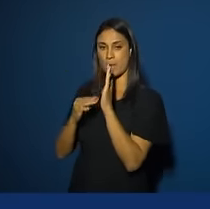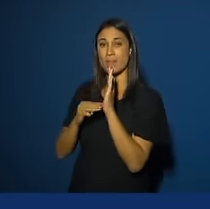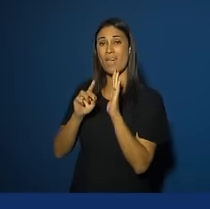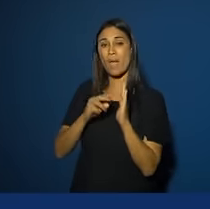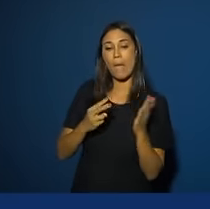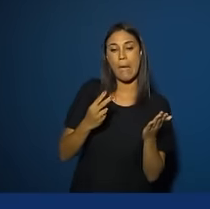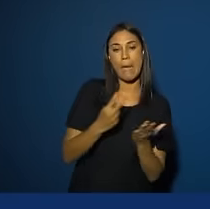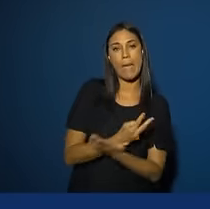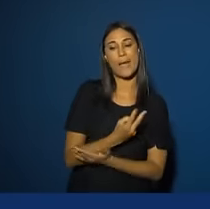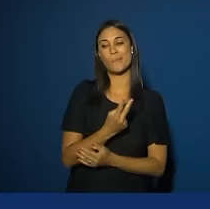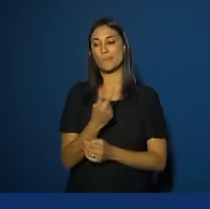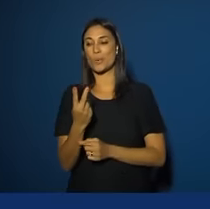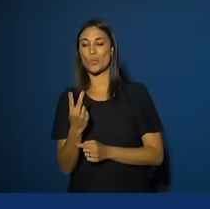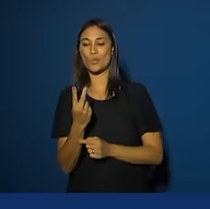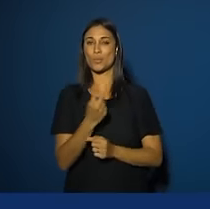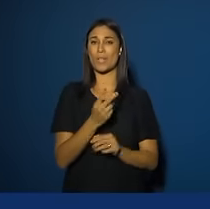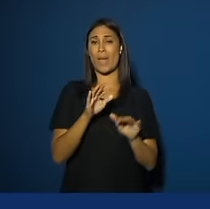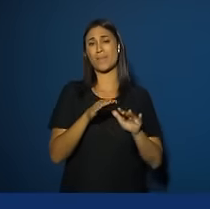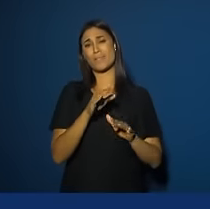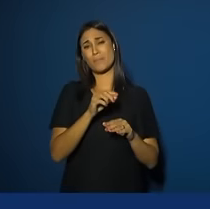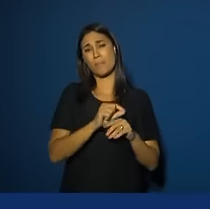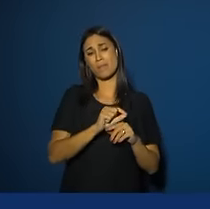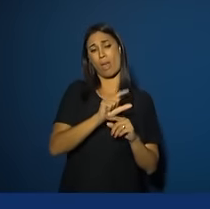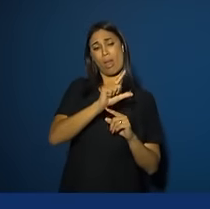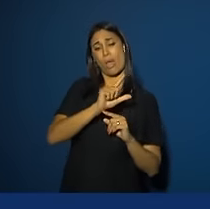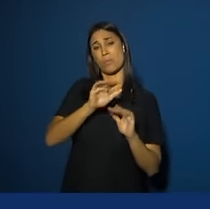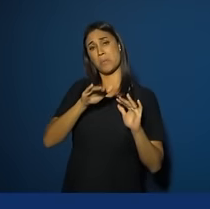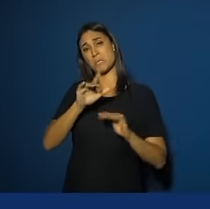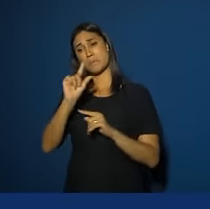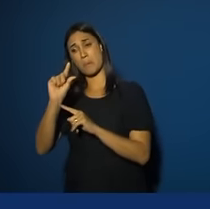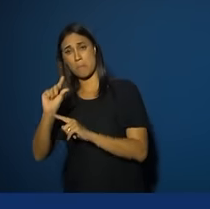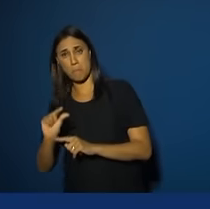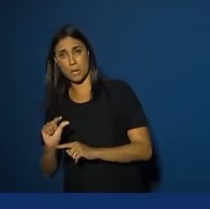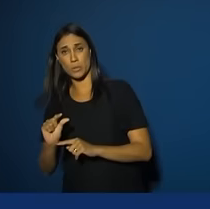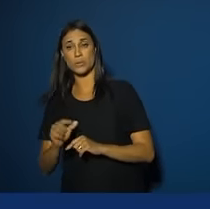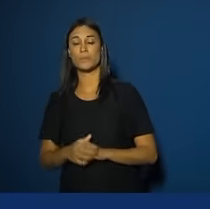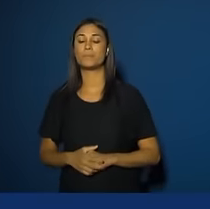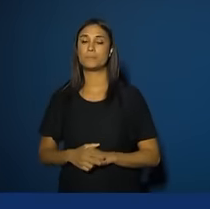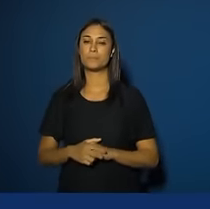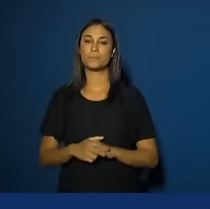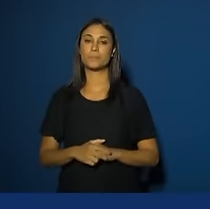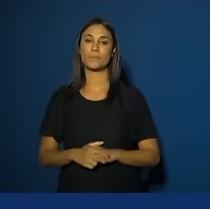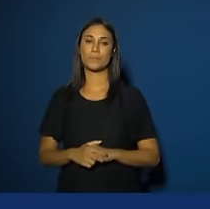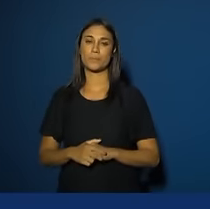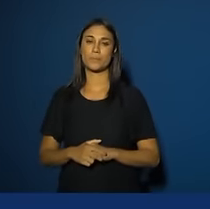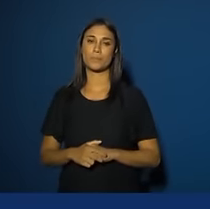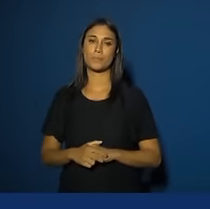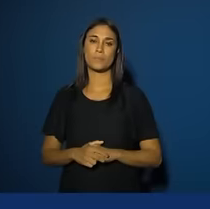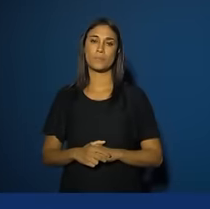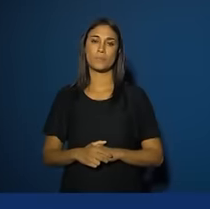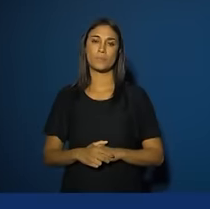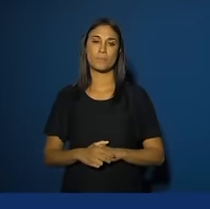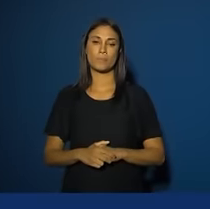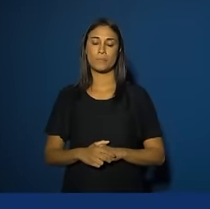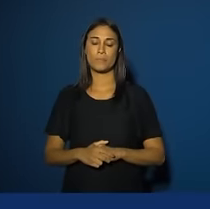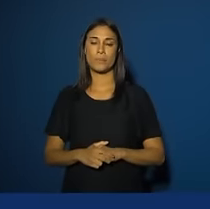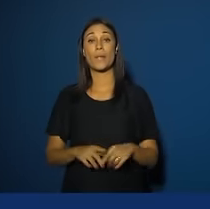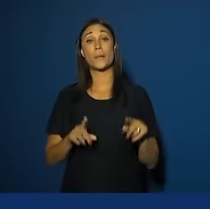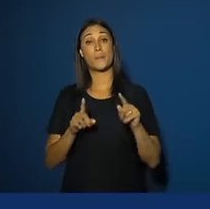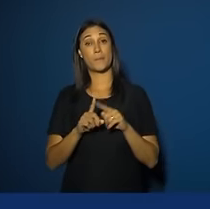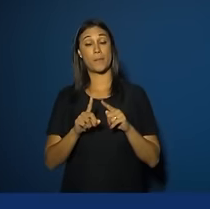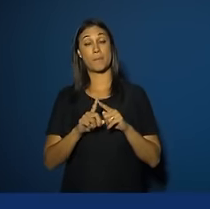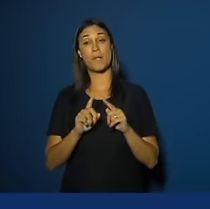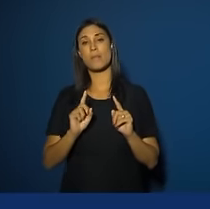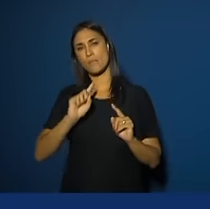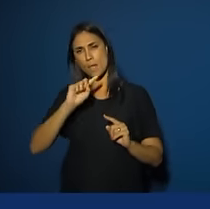erra para os dois lados, às vezes vai ser mais alta, às vezes vai ser mais baixa. Não é? E além